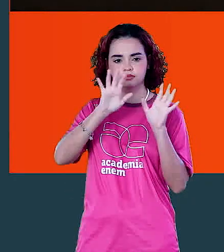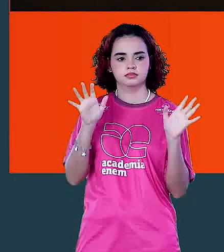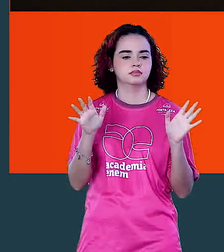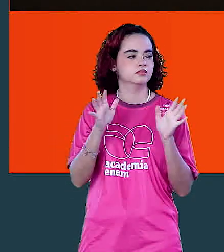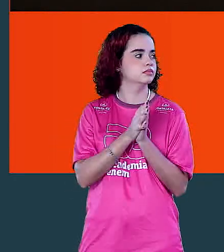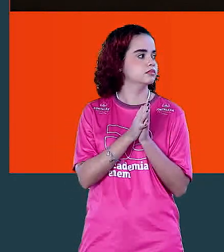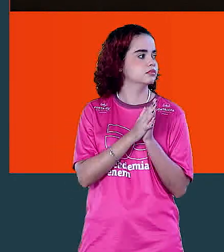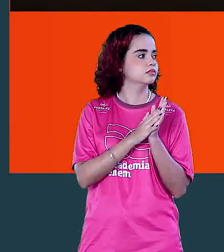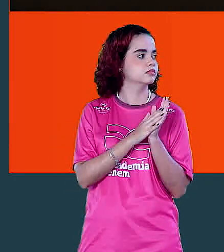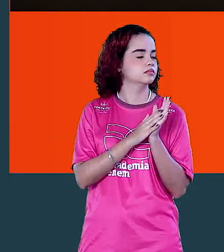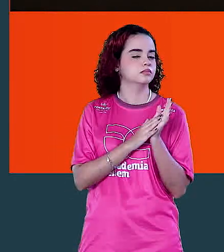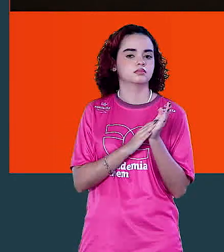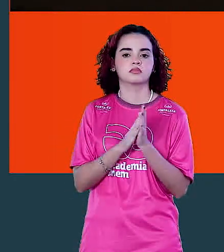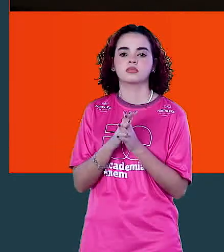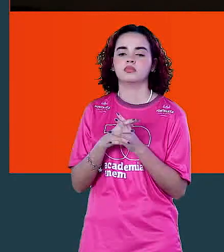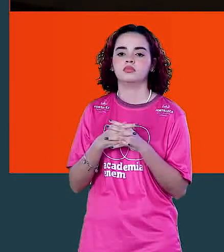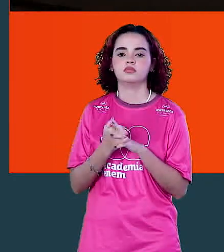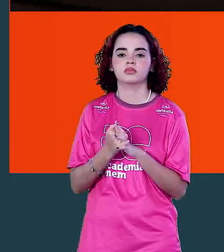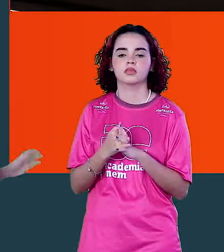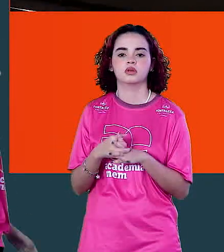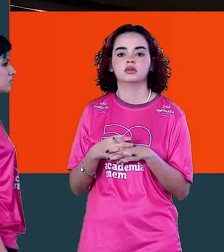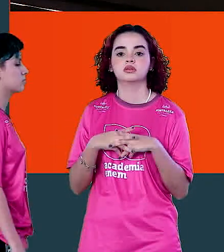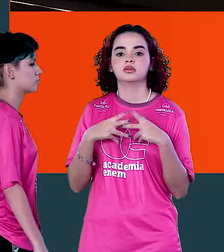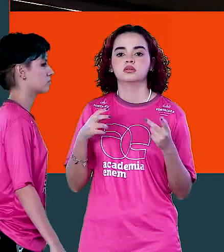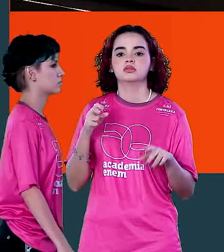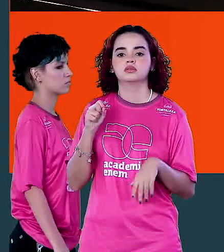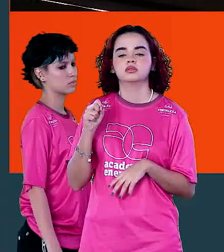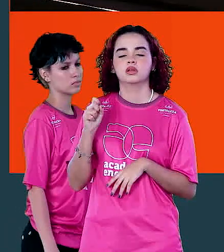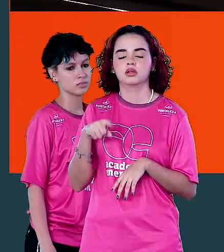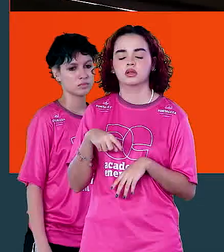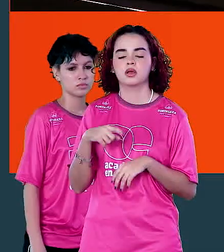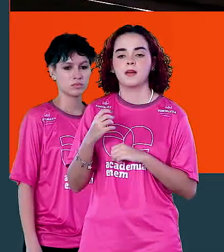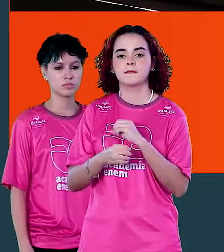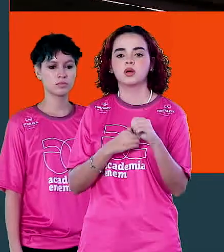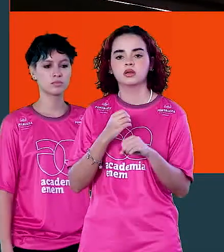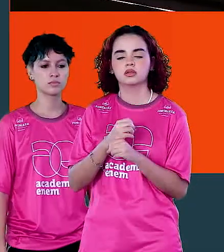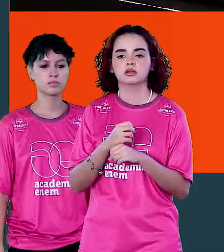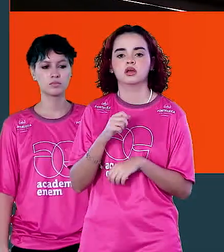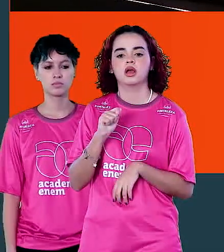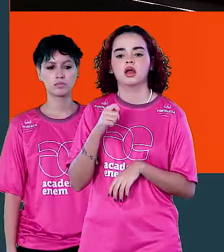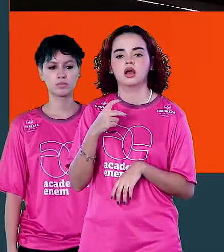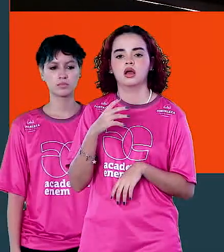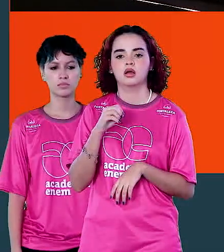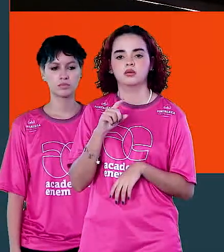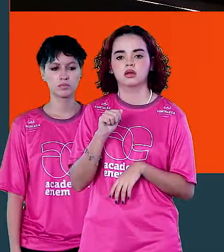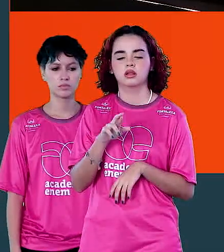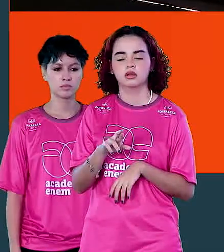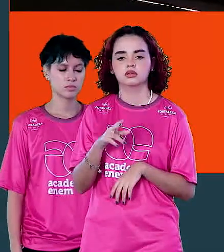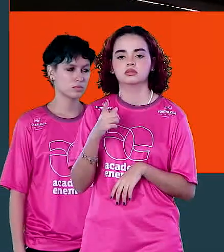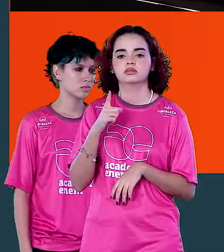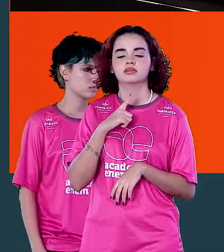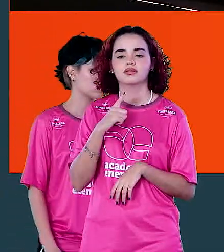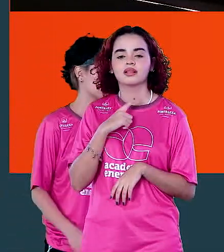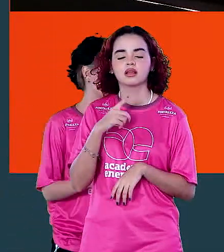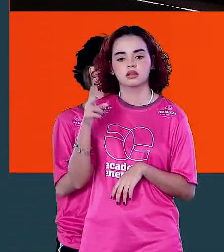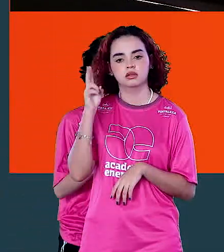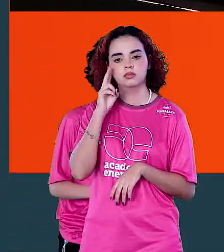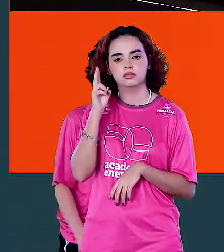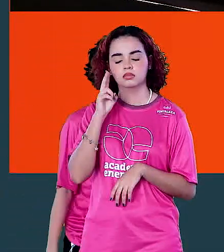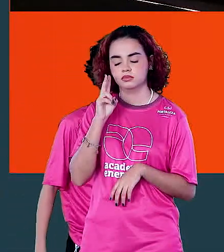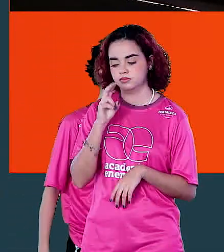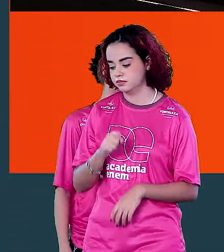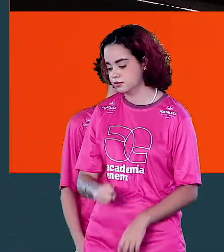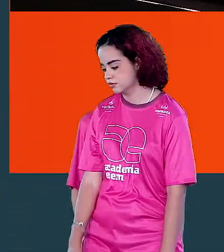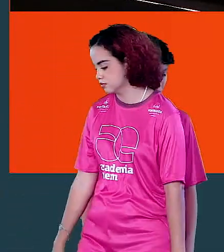Ed, então, vamos lá. Se ele falou que era molécula polar e não tivesse isso daí, tá, galera, a gente tem que lembrar de uma coisa.